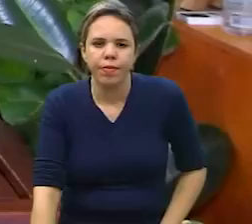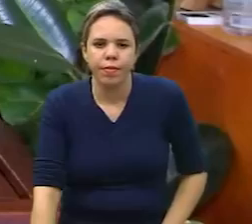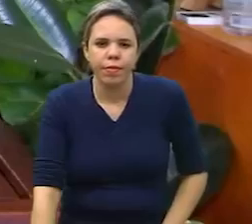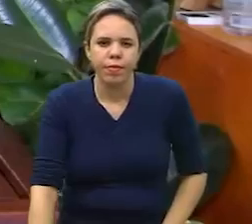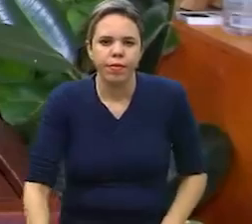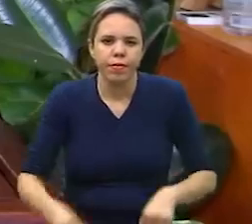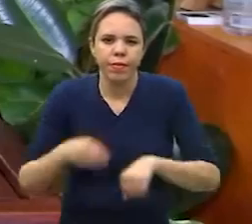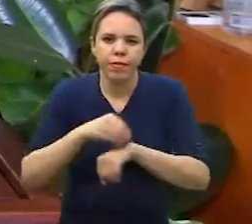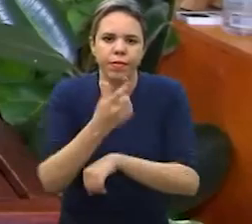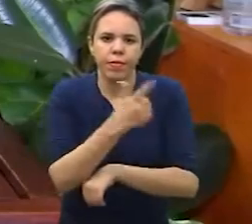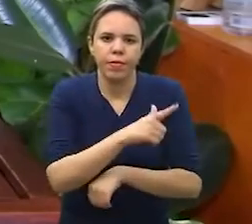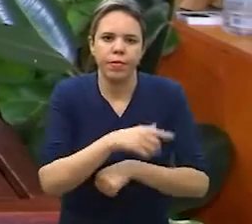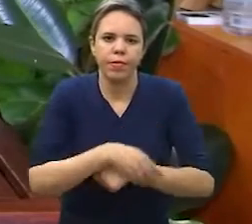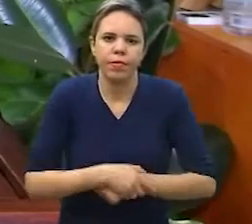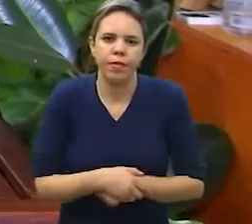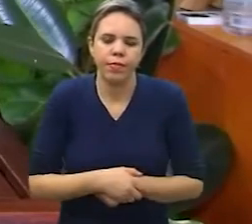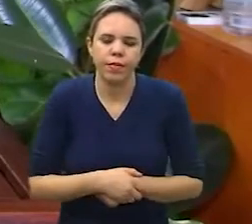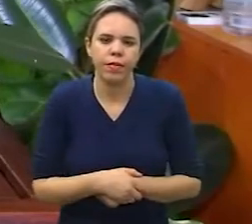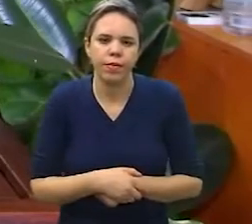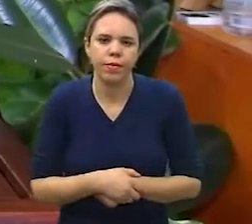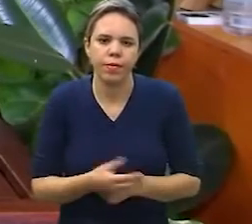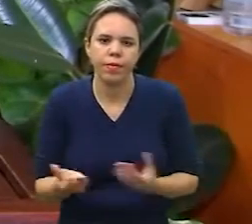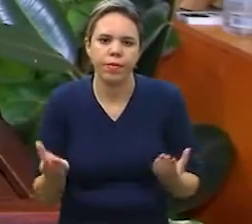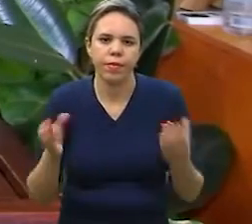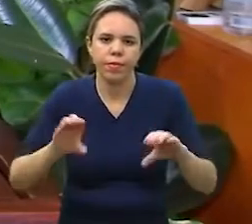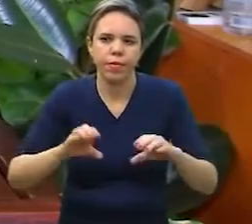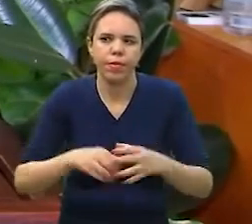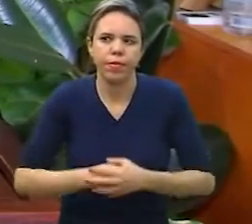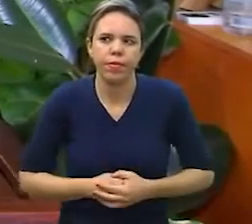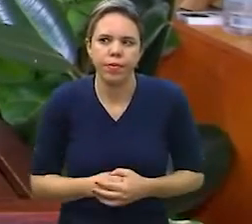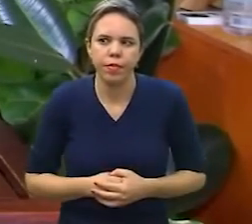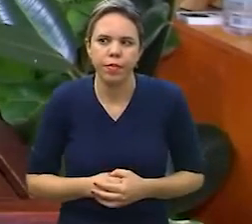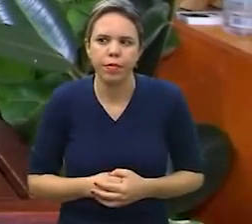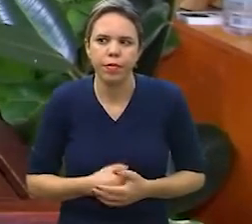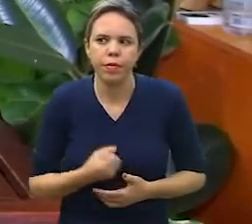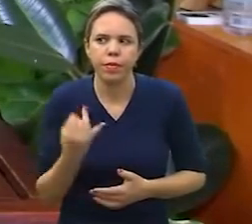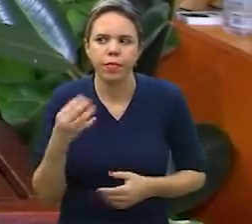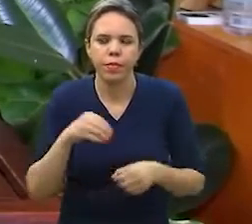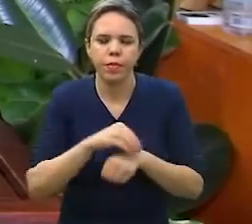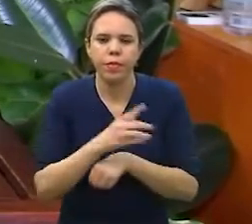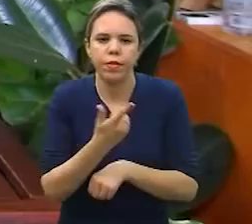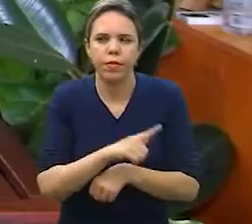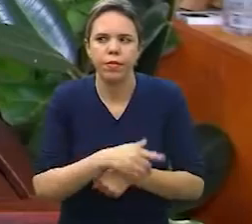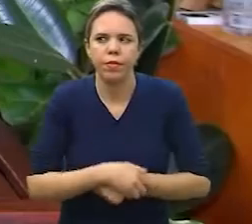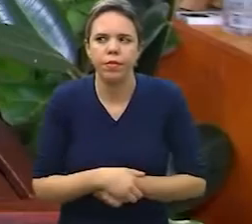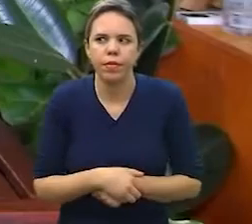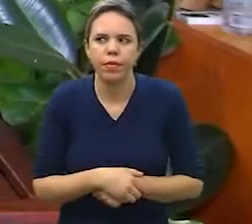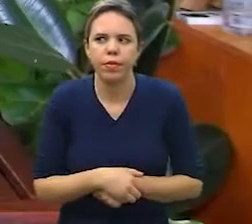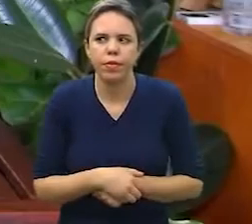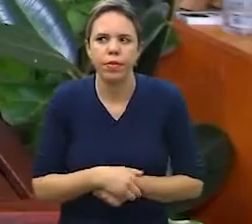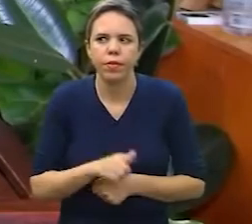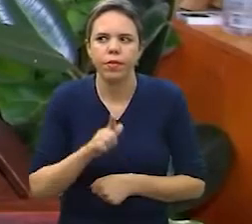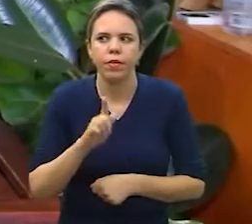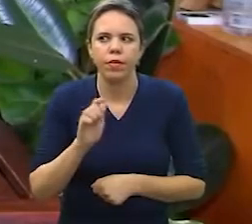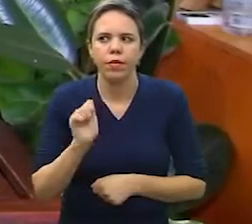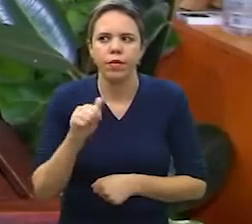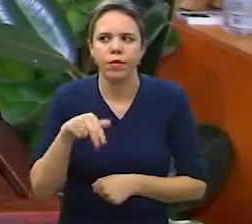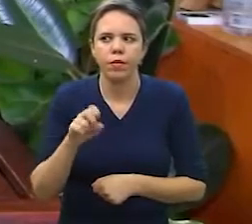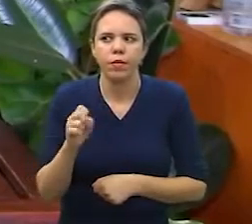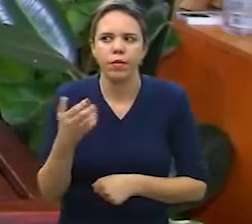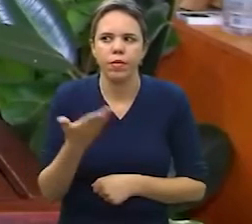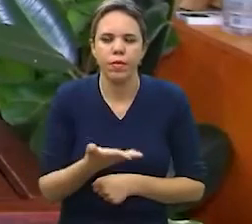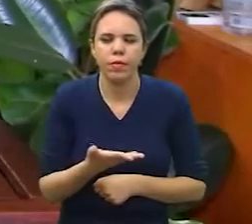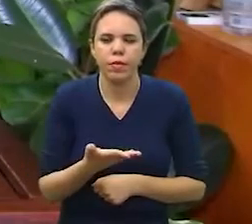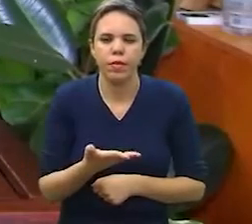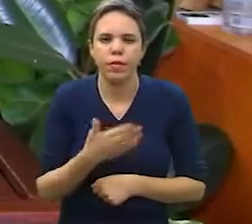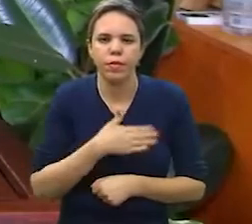Eu vou passar para outra. Já vou até colocar aqui. E vou, enquanto eu passo para outra, Giane,